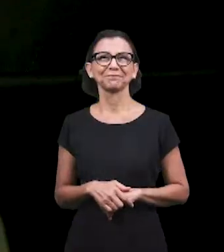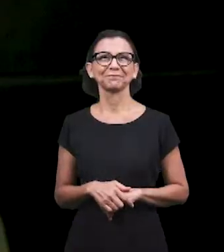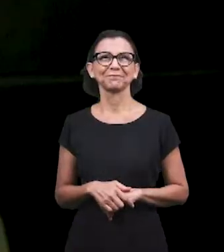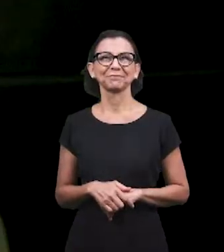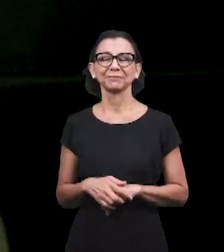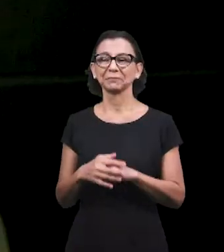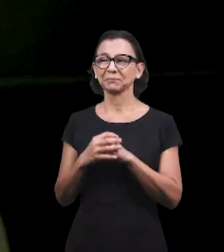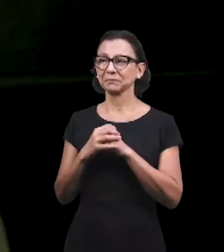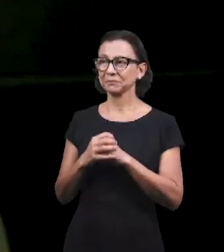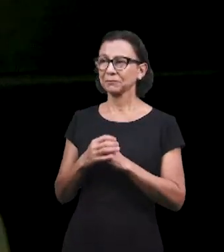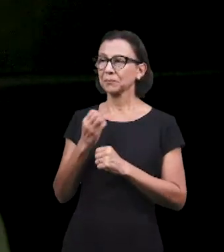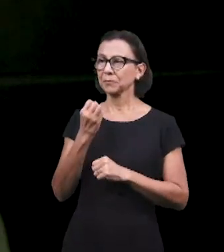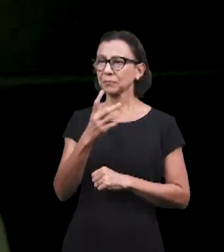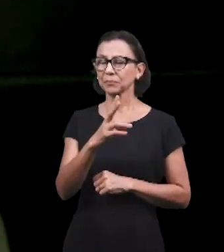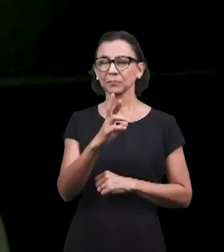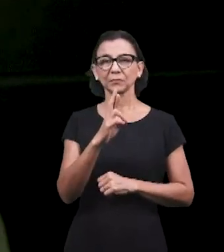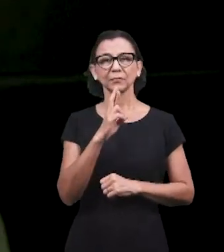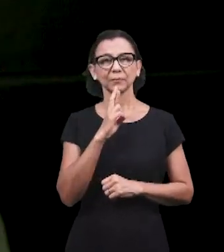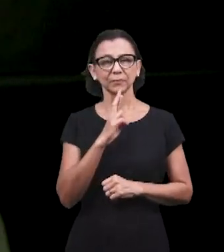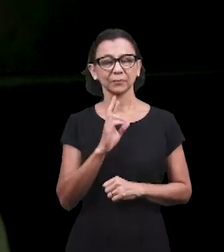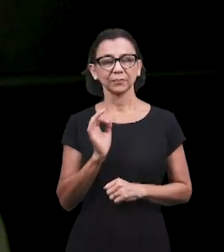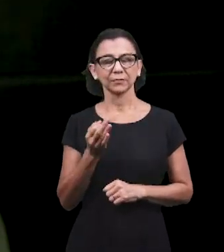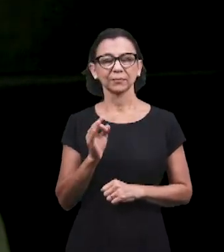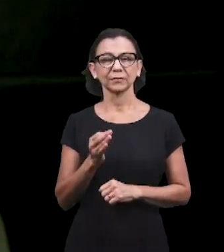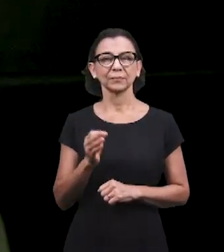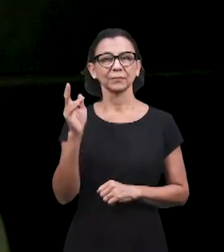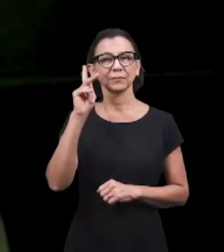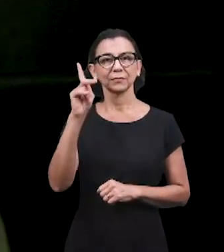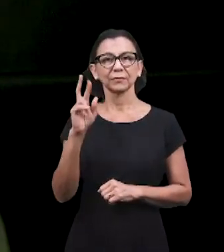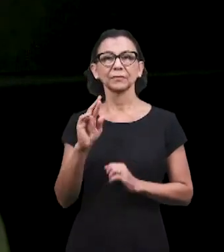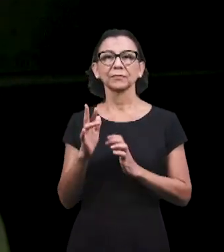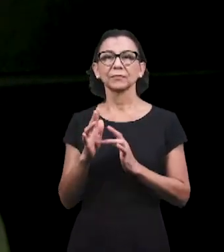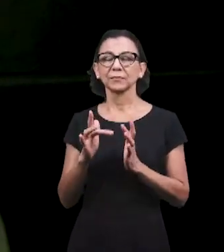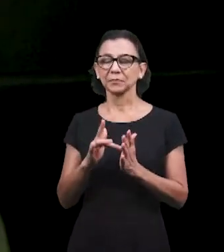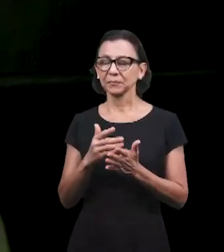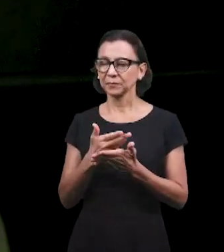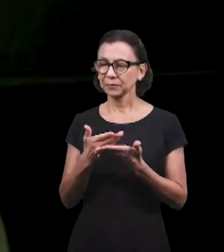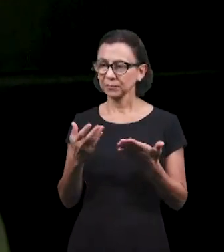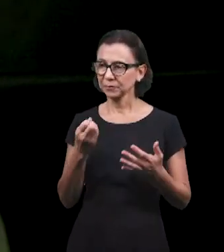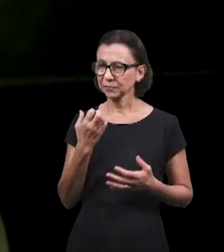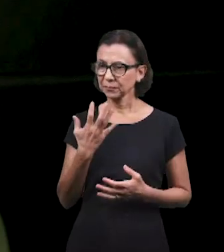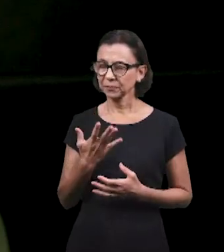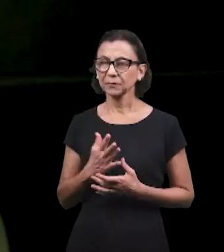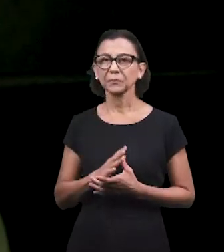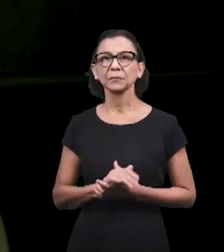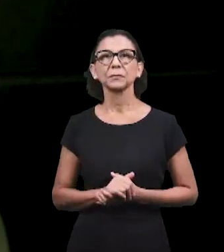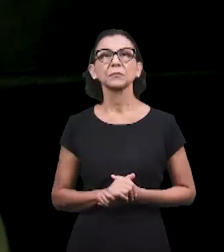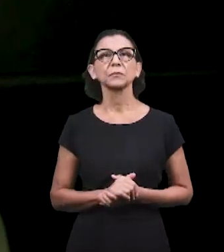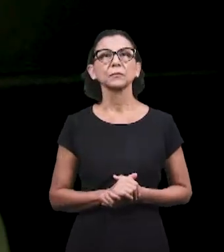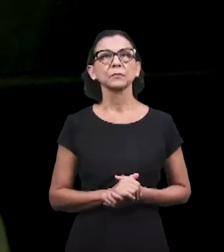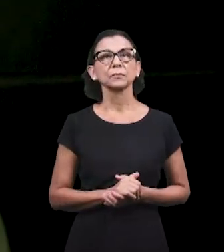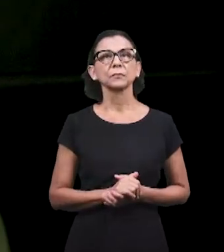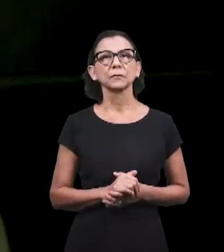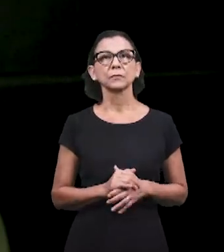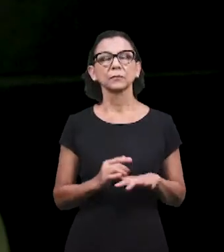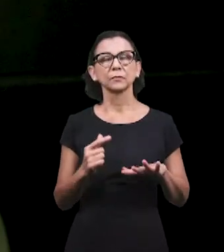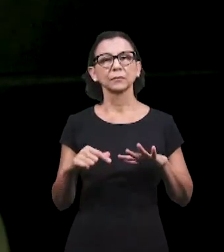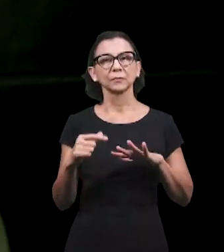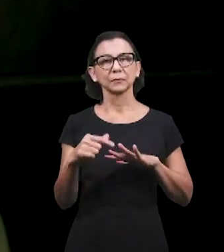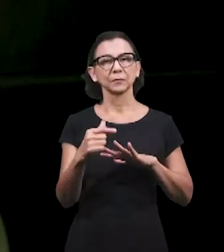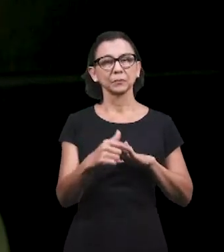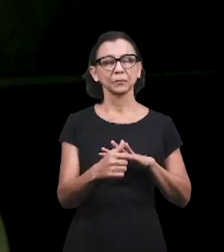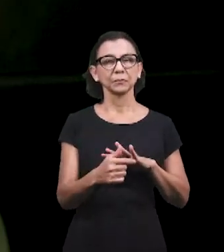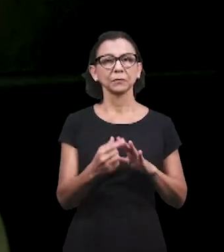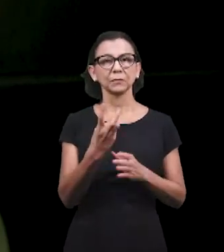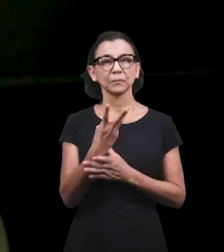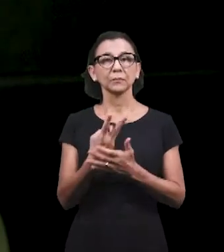Amém, Fernanda. Muito bem colocado na sua resposta. Paz do Senhor Jesus para você. Muito bem colocado o aspecto das figuras, não é? Do Pai,